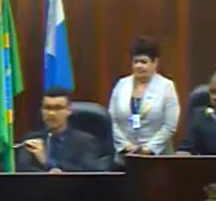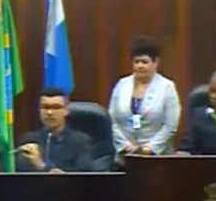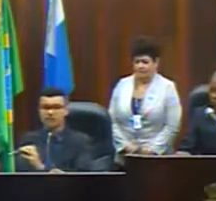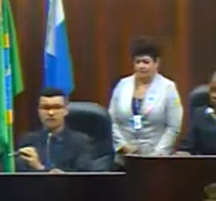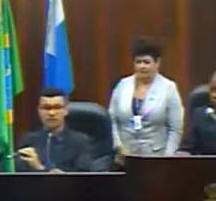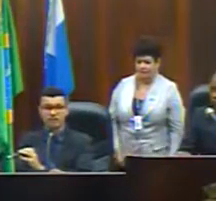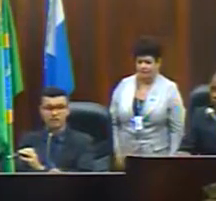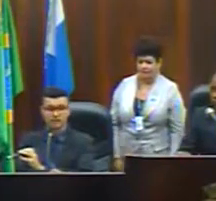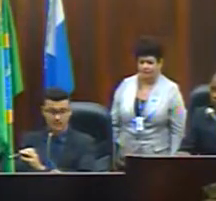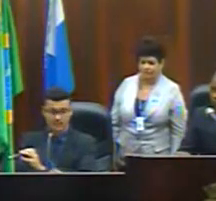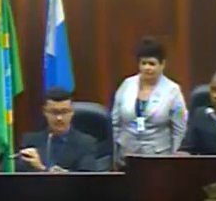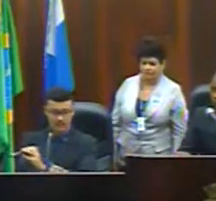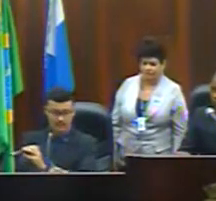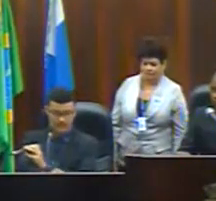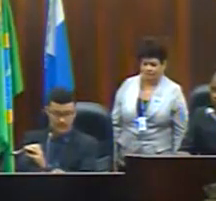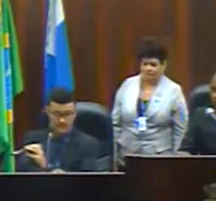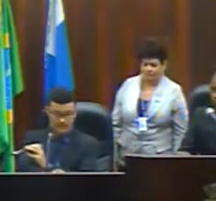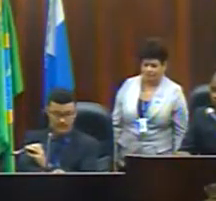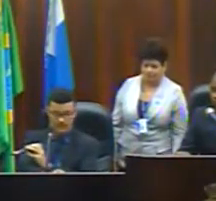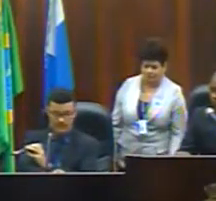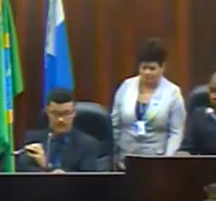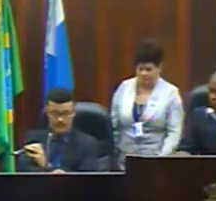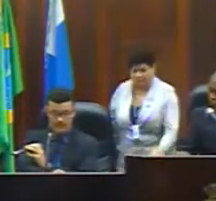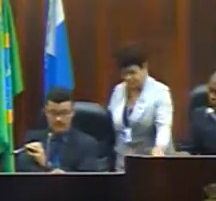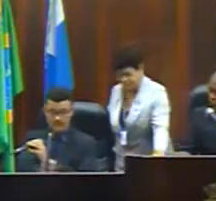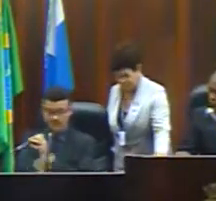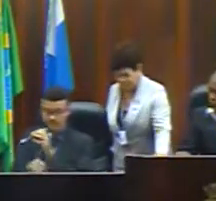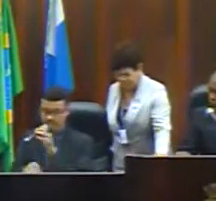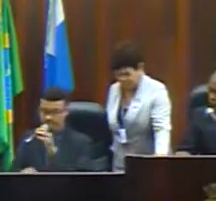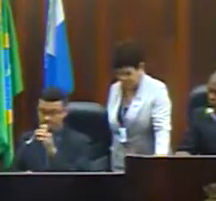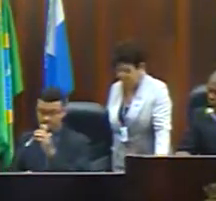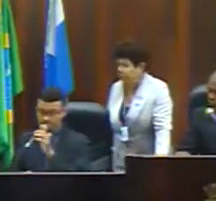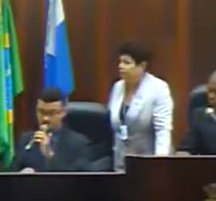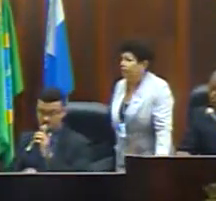Boa noite, eu voto na Mayara.